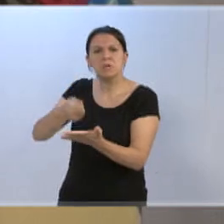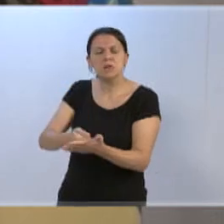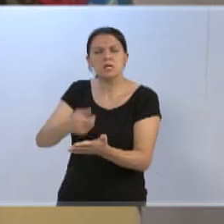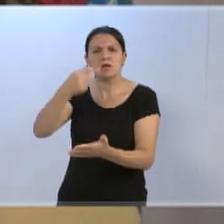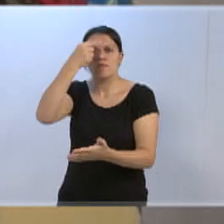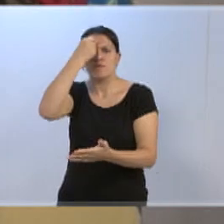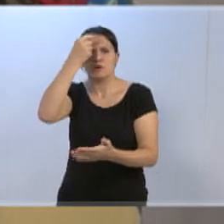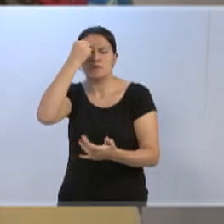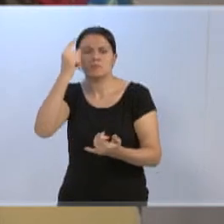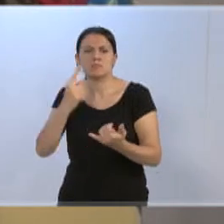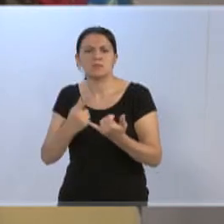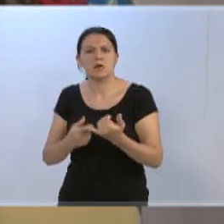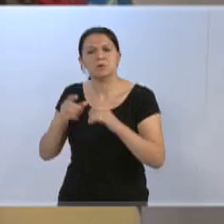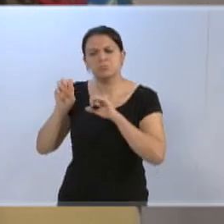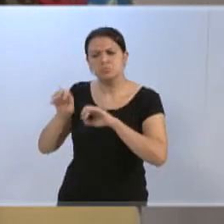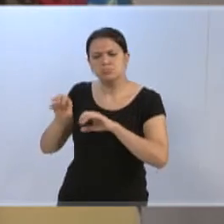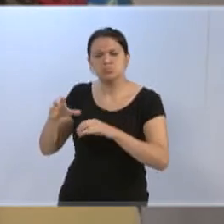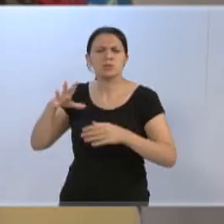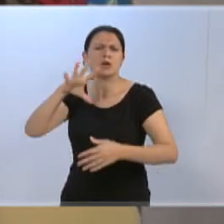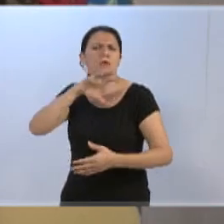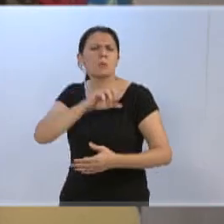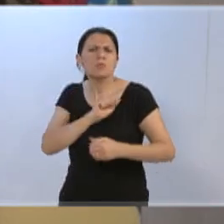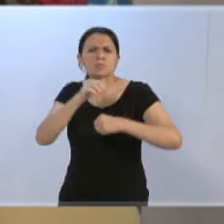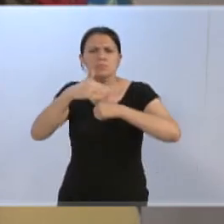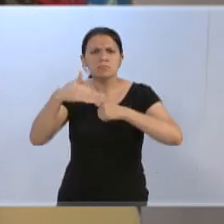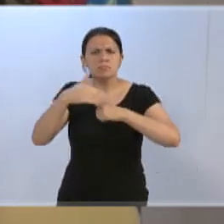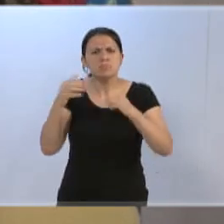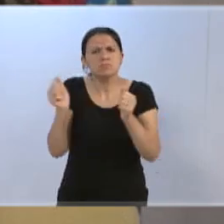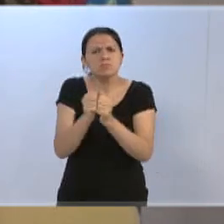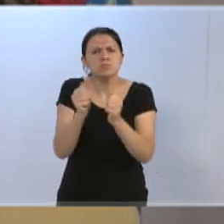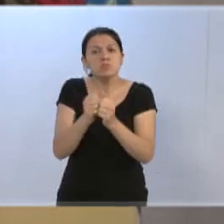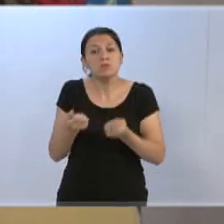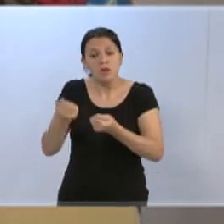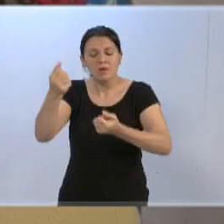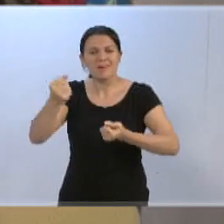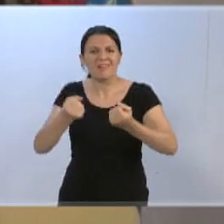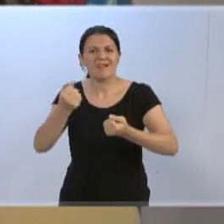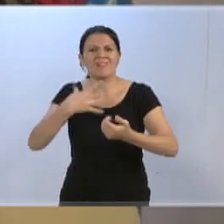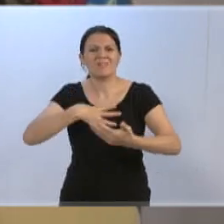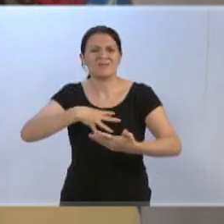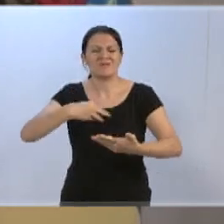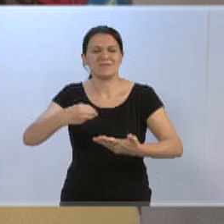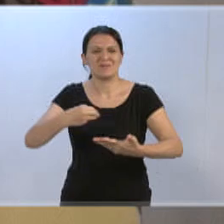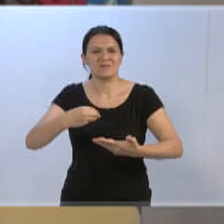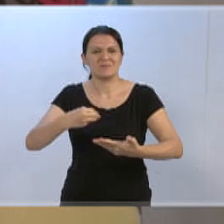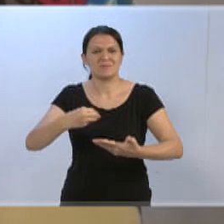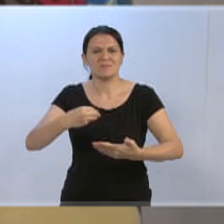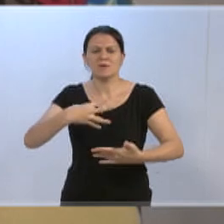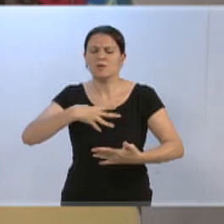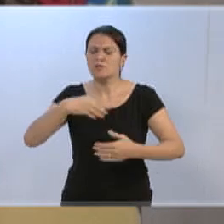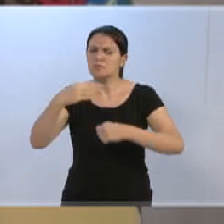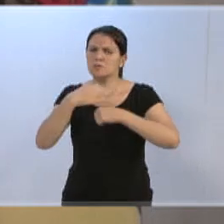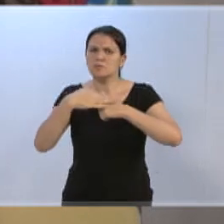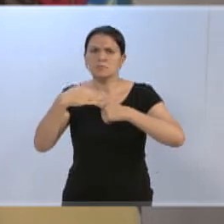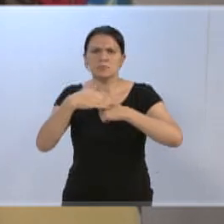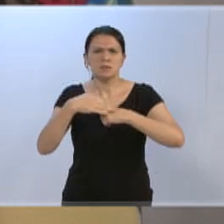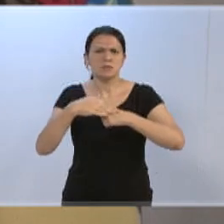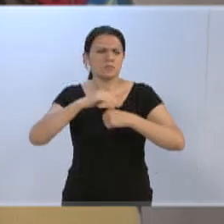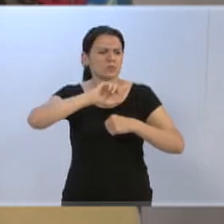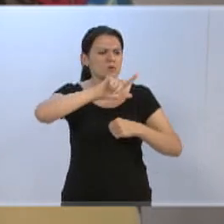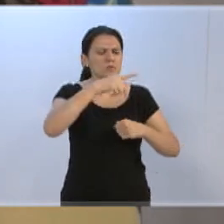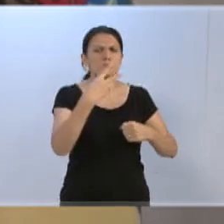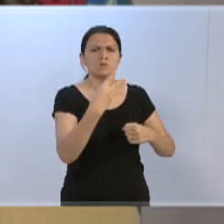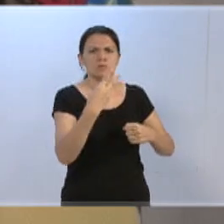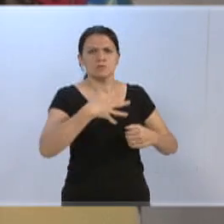faculdade, dei estudo, dei amor, dei carinho, dei carro, dei tudo para o meu filho. É um filho querido, tanto quanto os outros